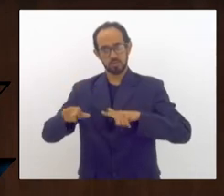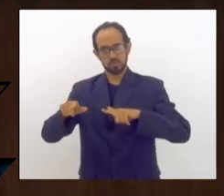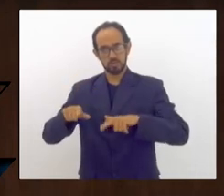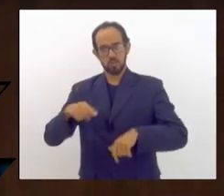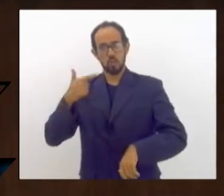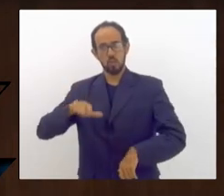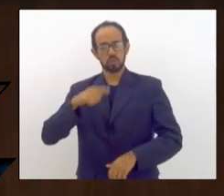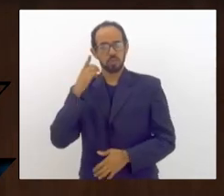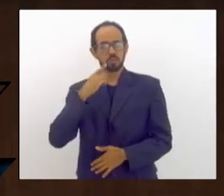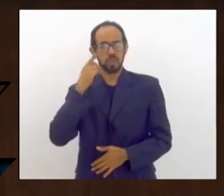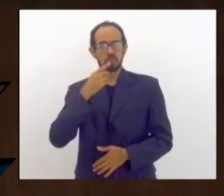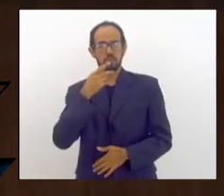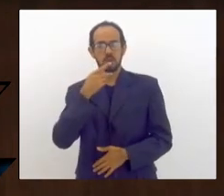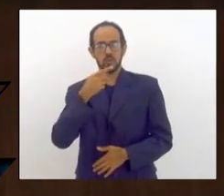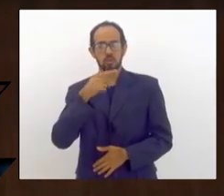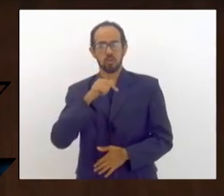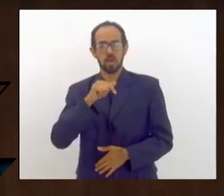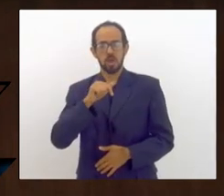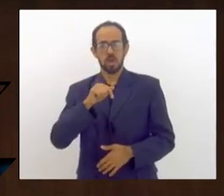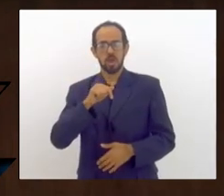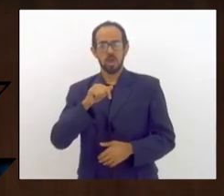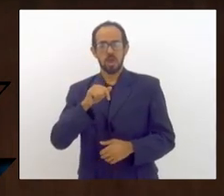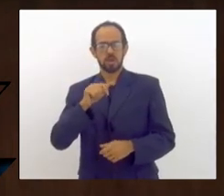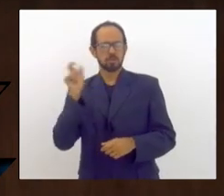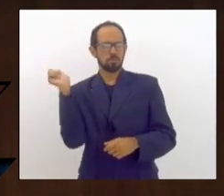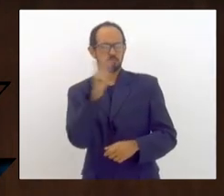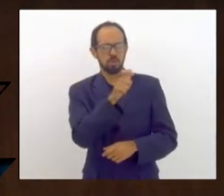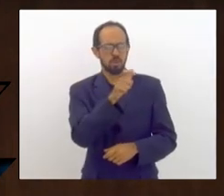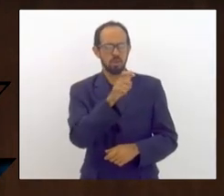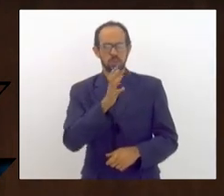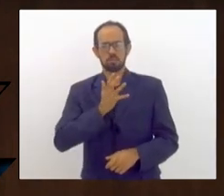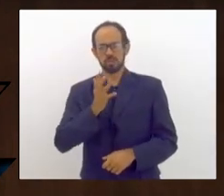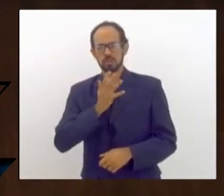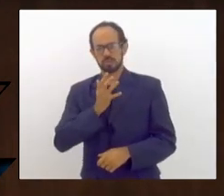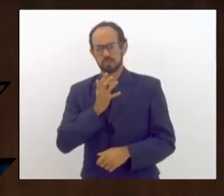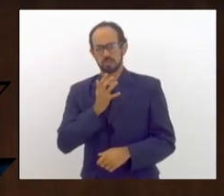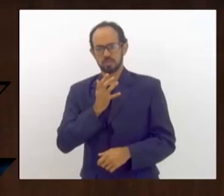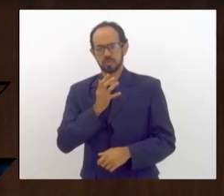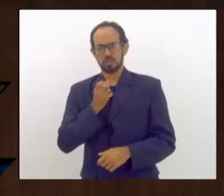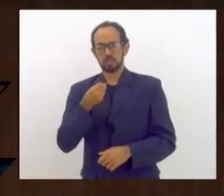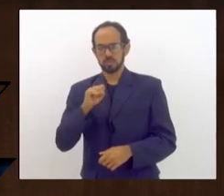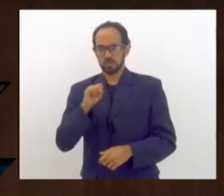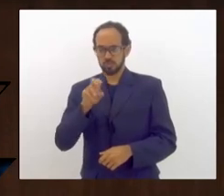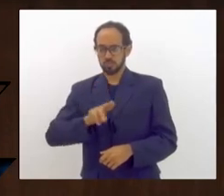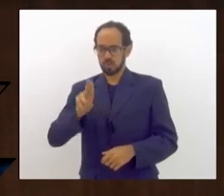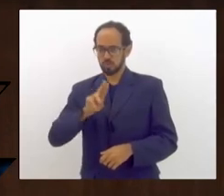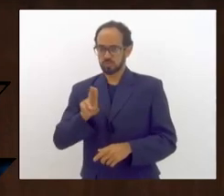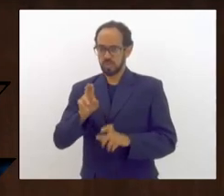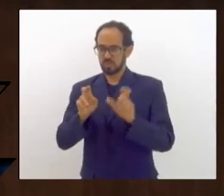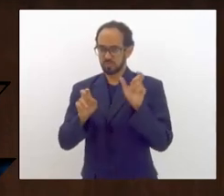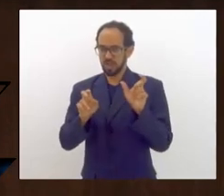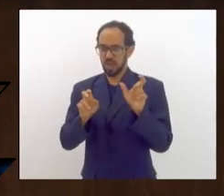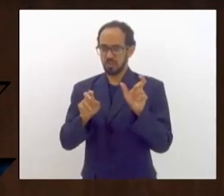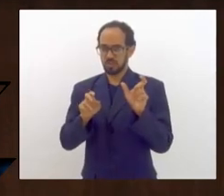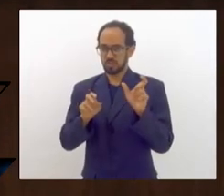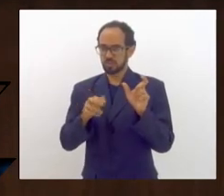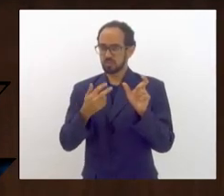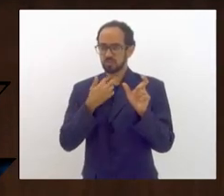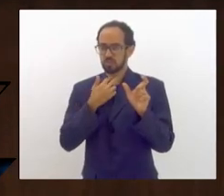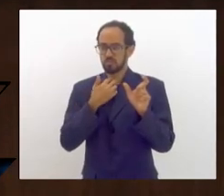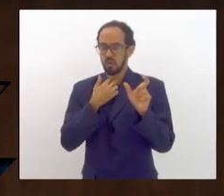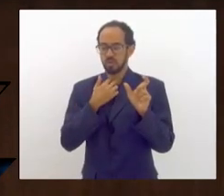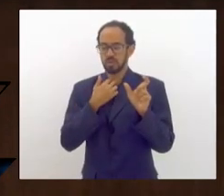que falou aqui o seguinte: ataca-se a burguesia. Fosse para usar esse termo, nós teríamos, então, que não dar nenhuma homenagem ao